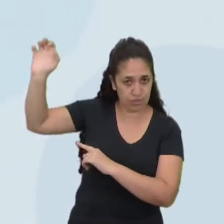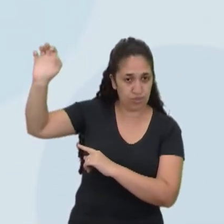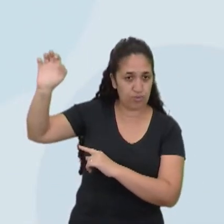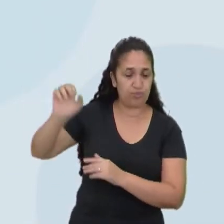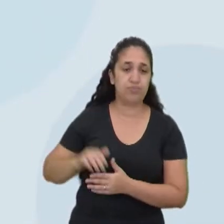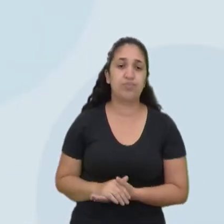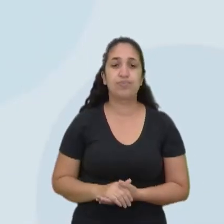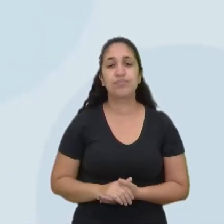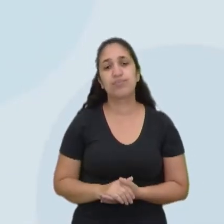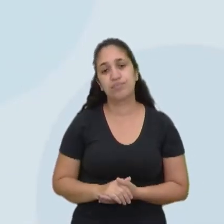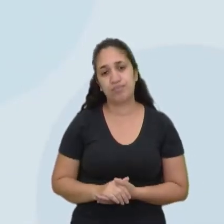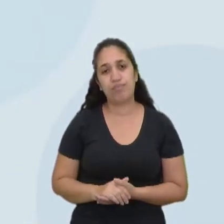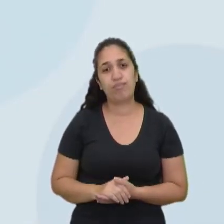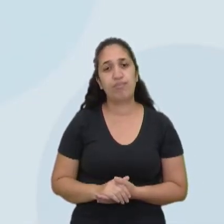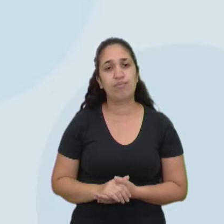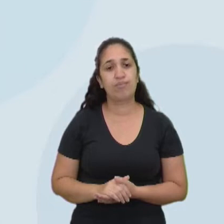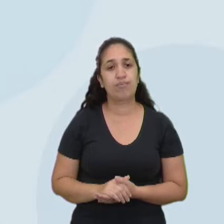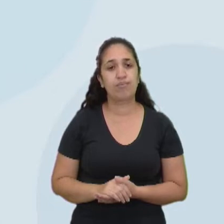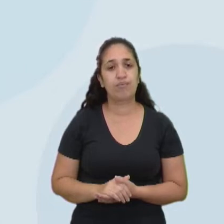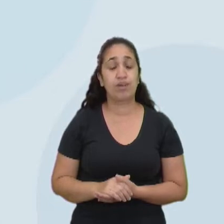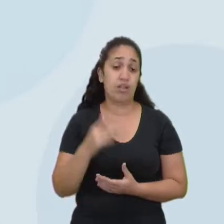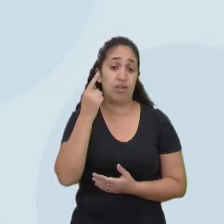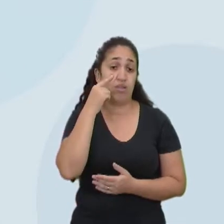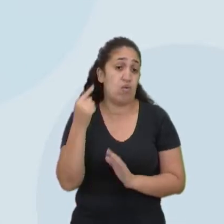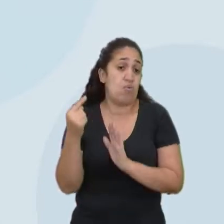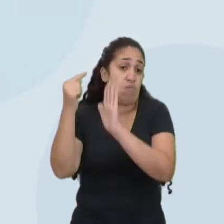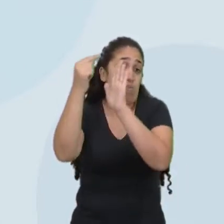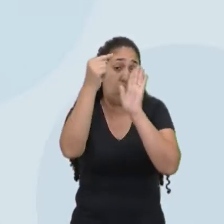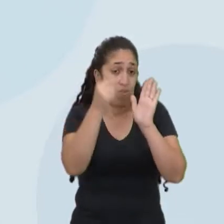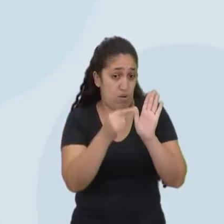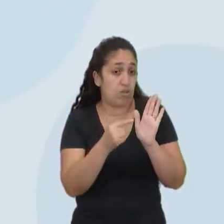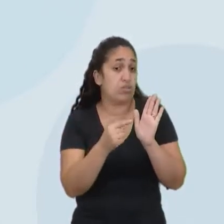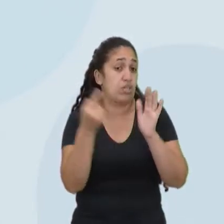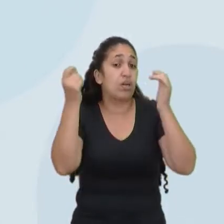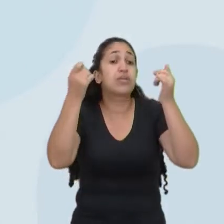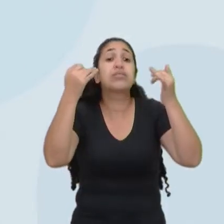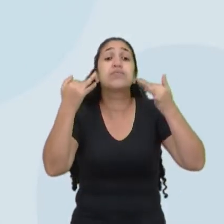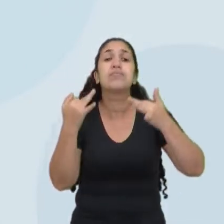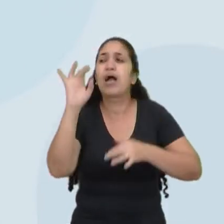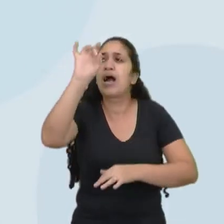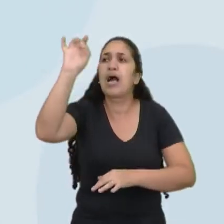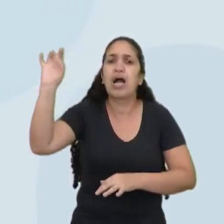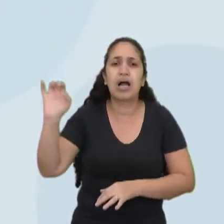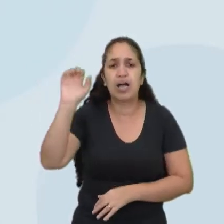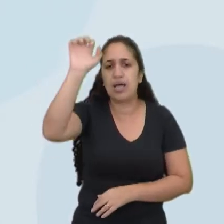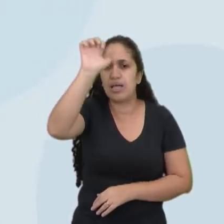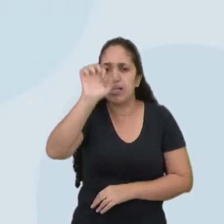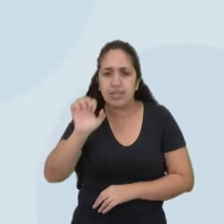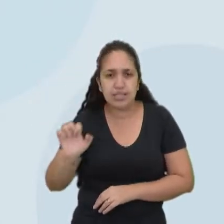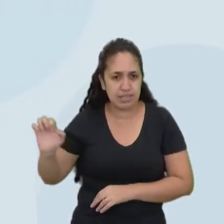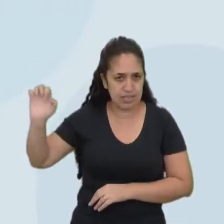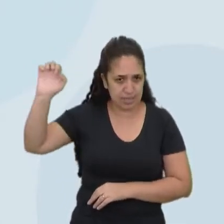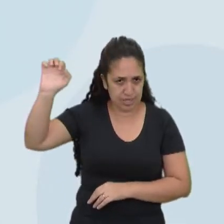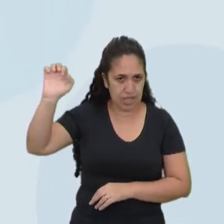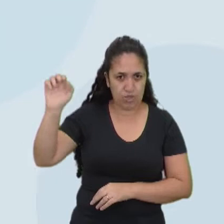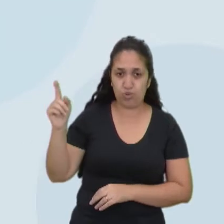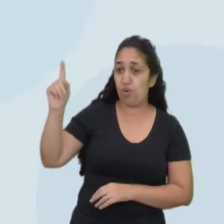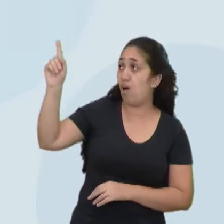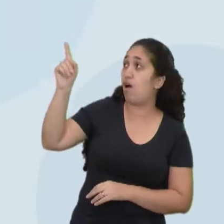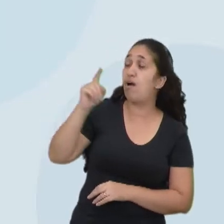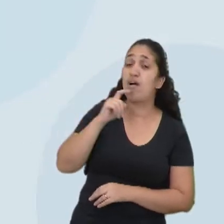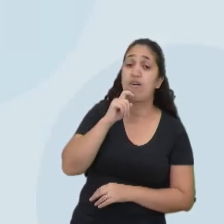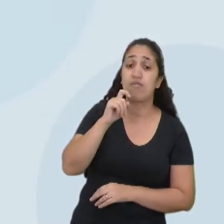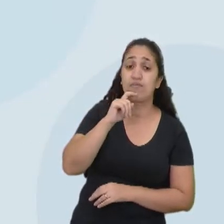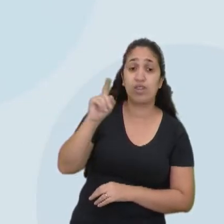são desastres aí mostrados aí de acordo com a Defesa Civil aí de cada estado por regiões. Então a parte verde é a